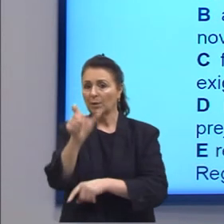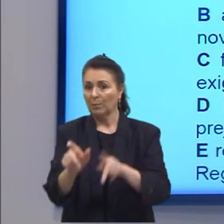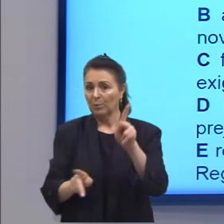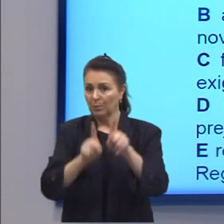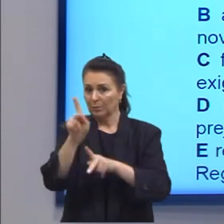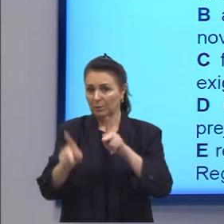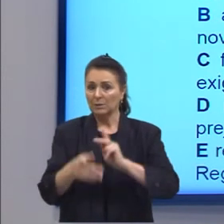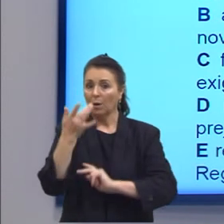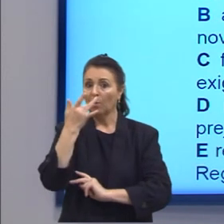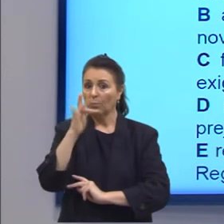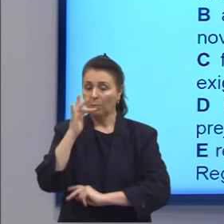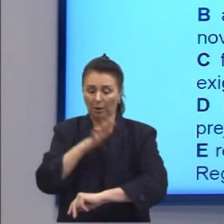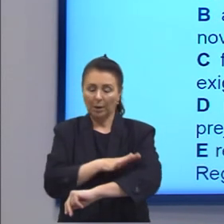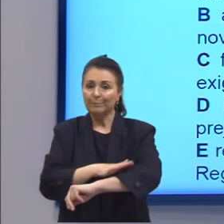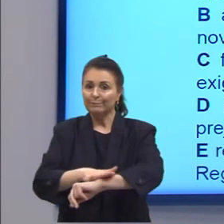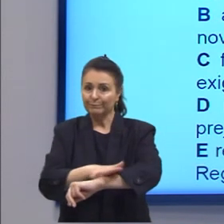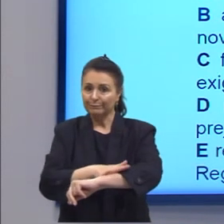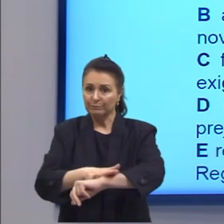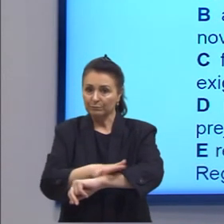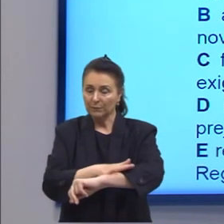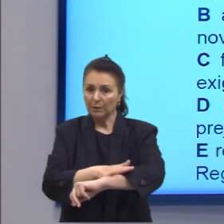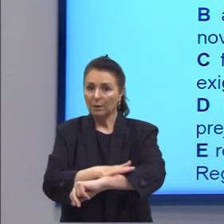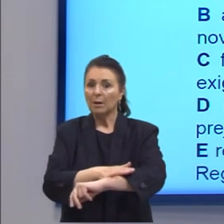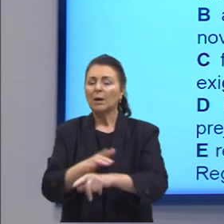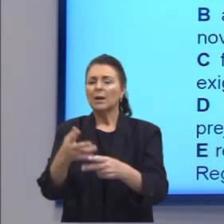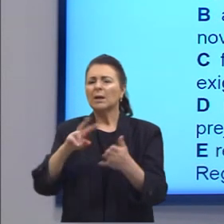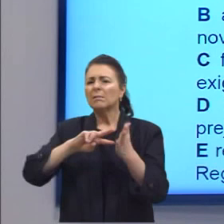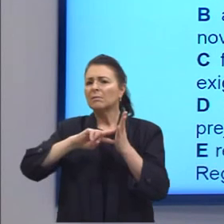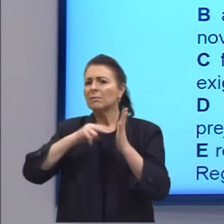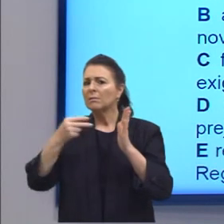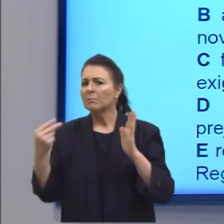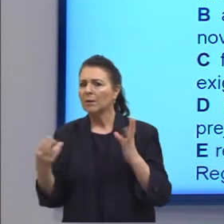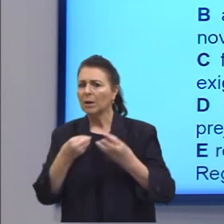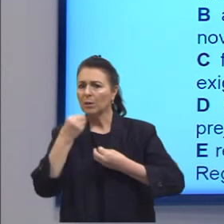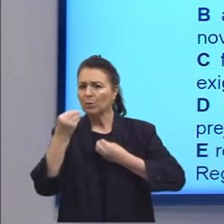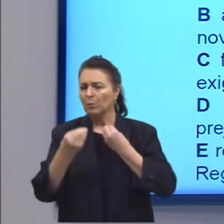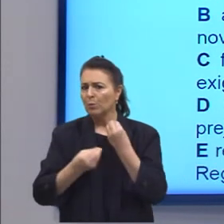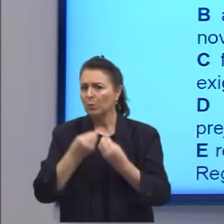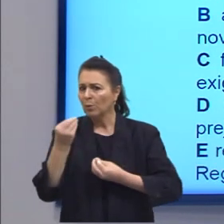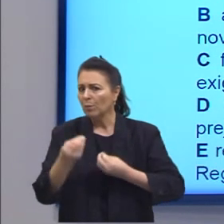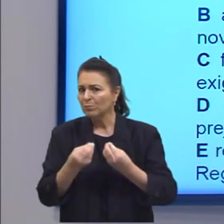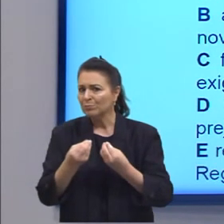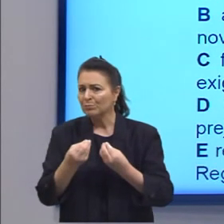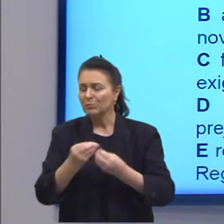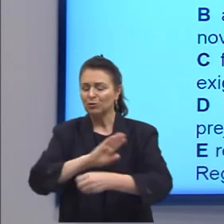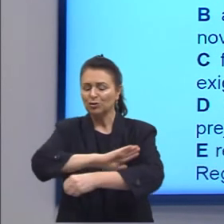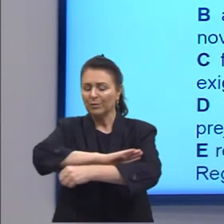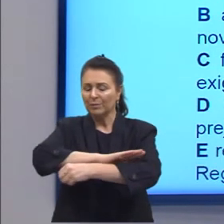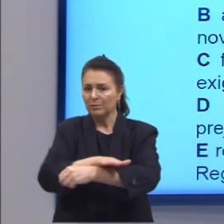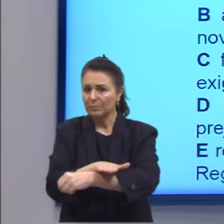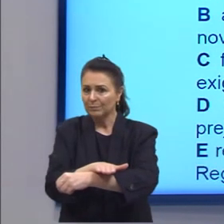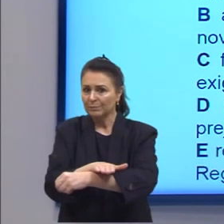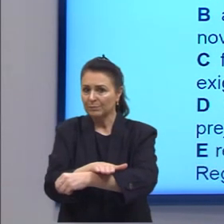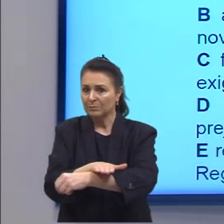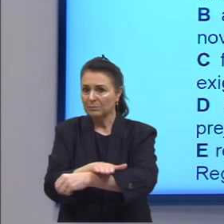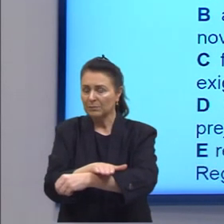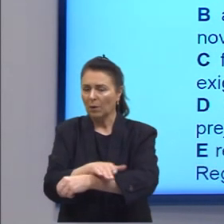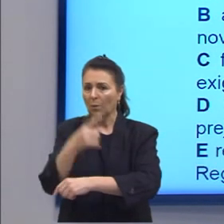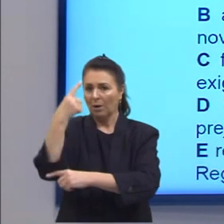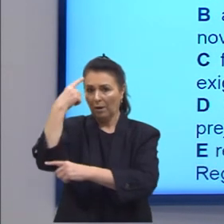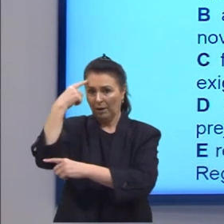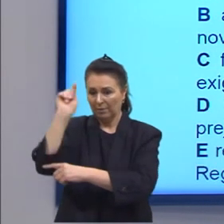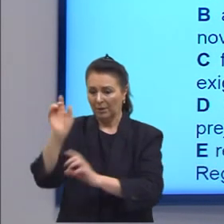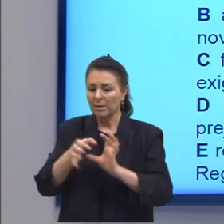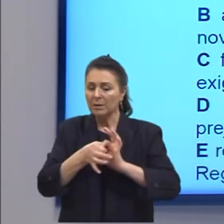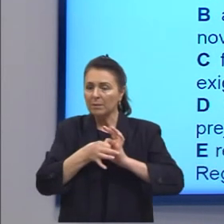milhão inevitavelmente ser interpretados em termos raciais tá dizendo aqui que essa ideia